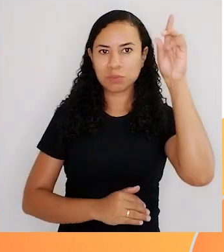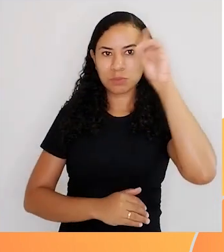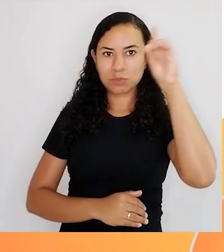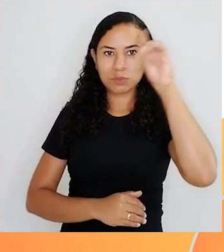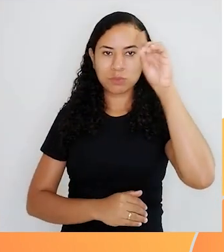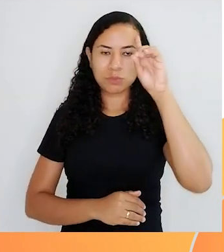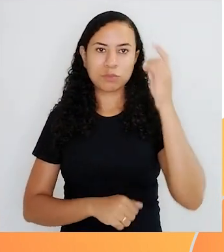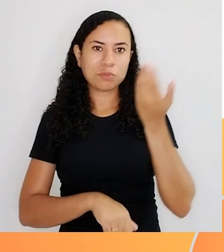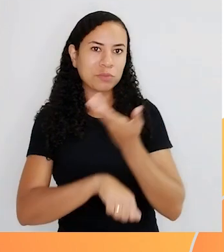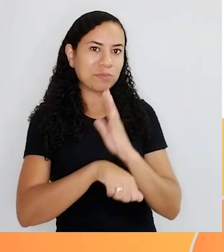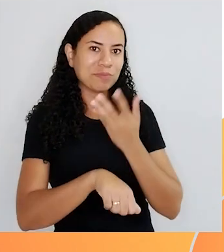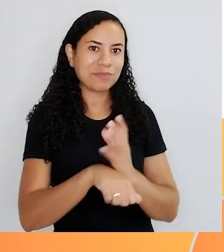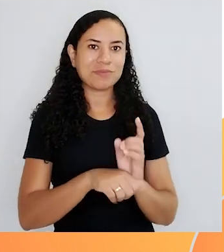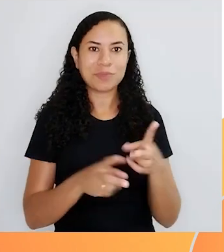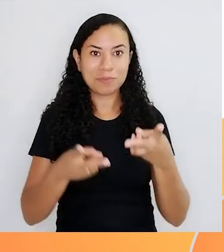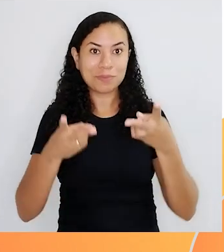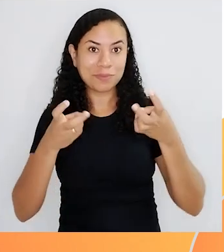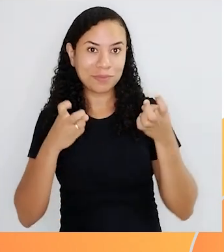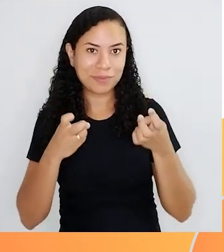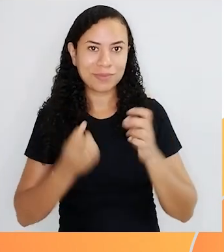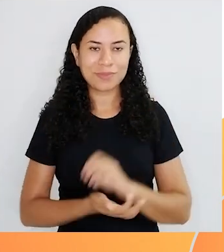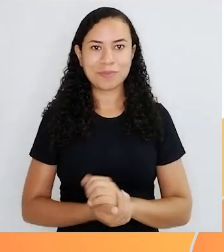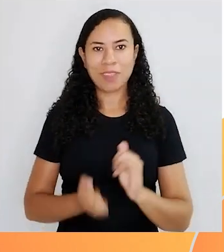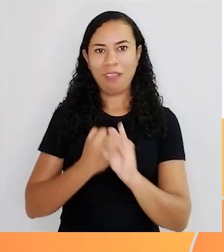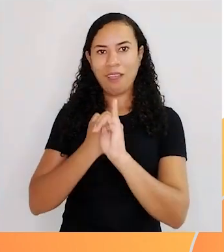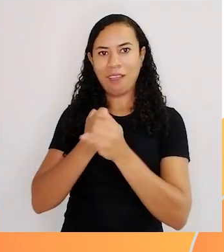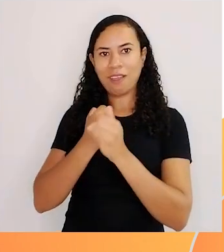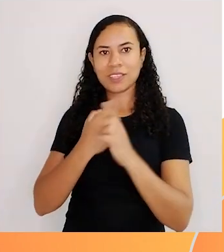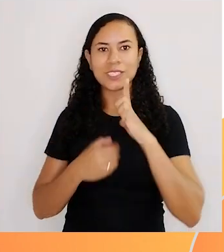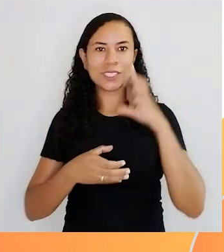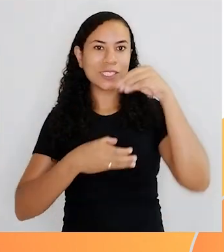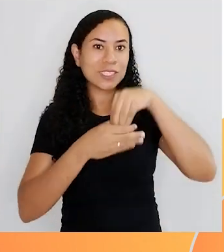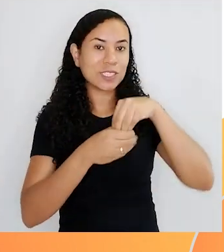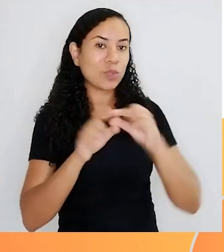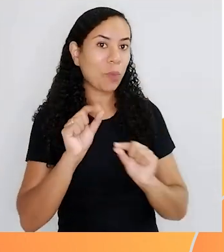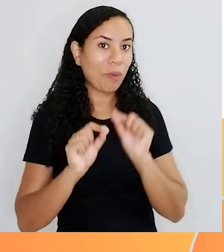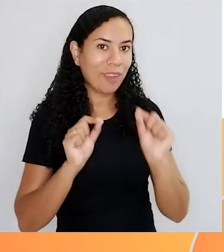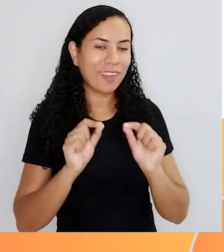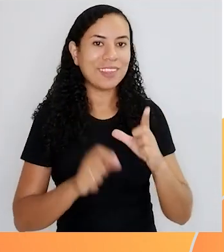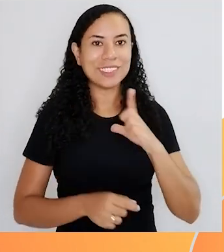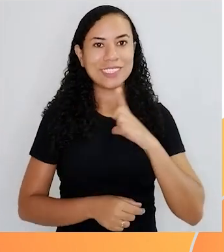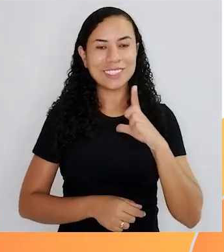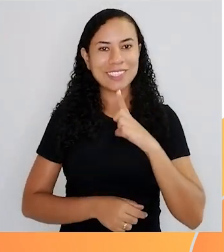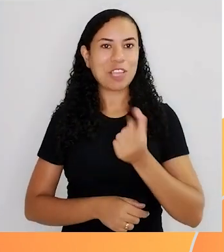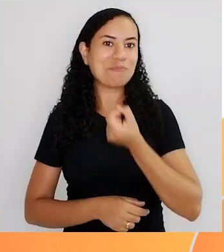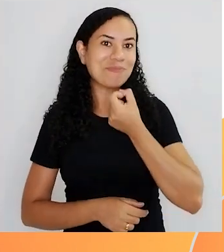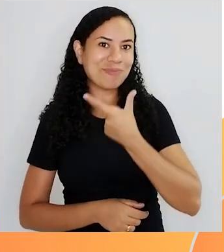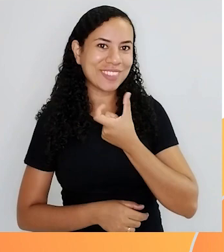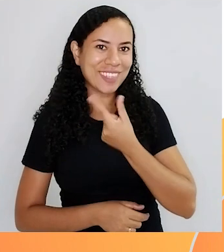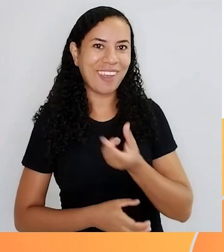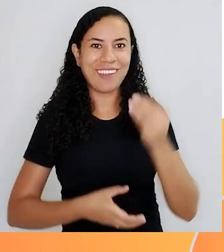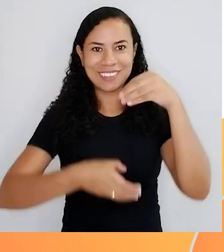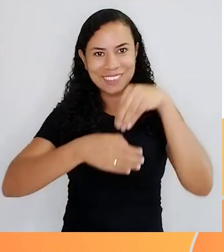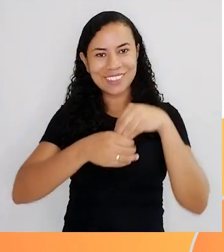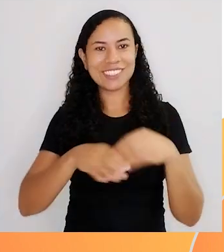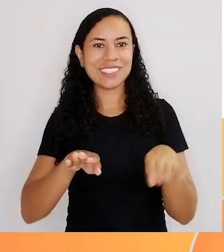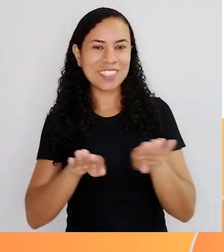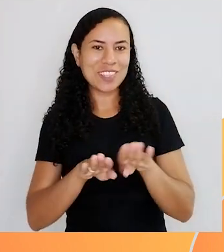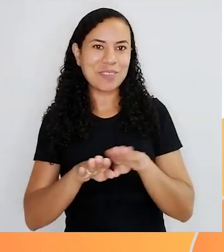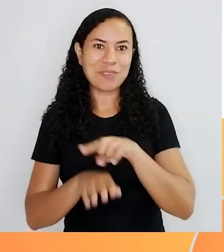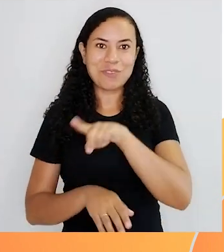crônicas, geralmente, elas possuem o quê? Aquela pitada de bom humor que faz você rir. Mas é um riso,